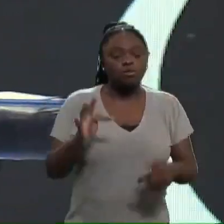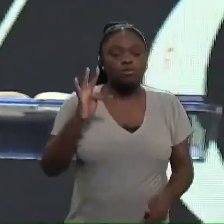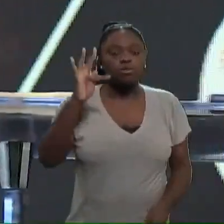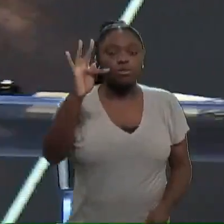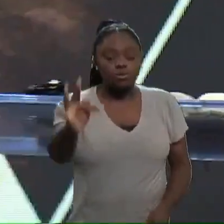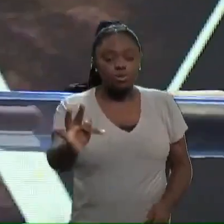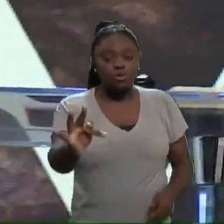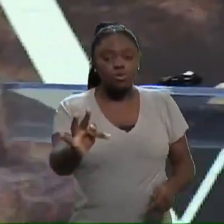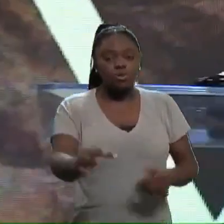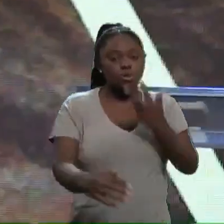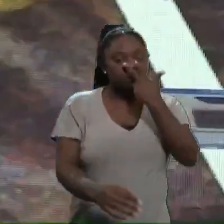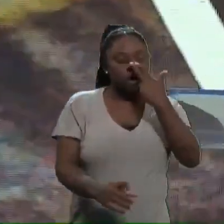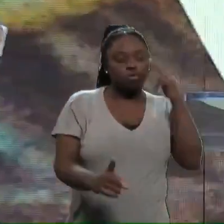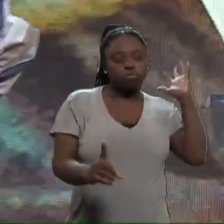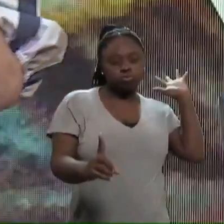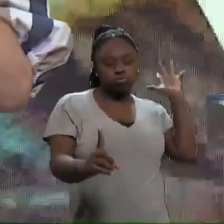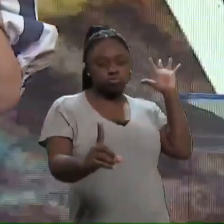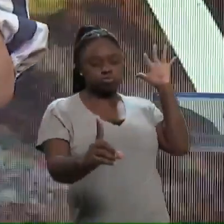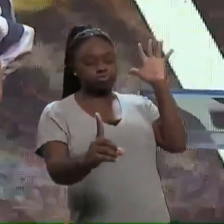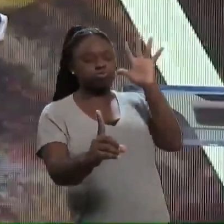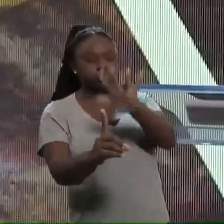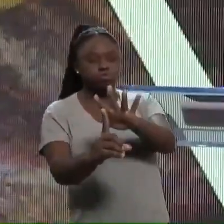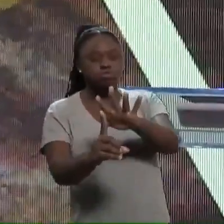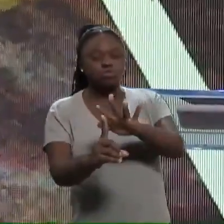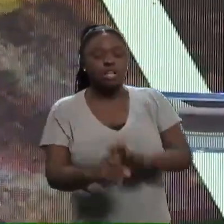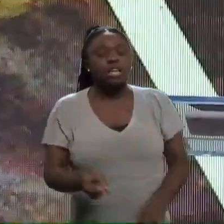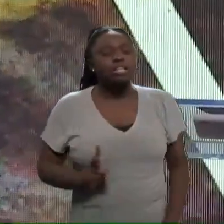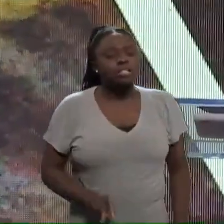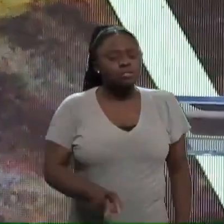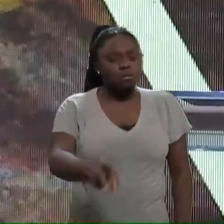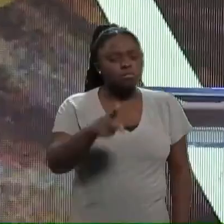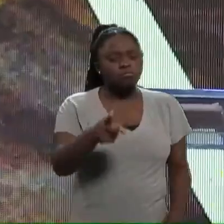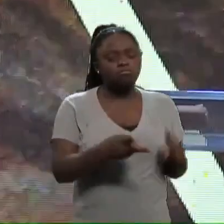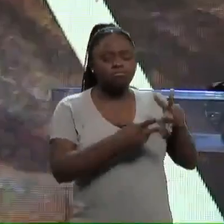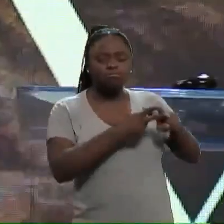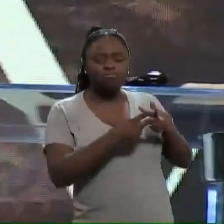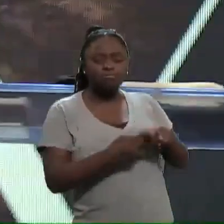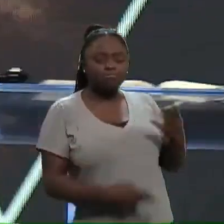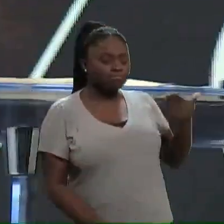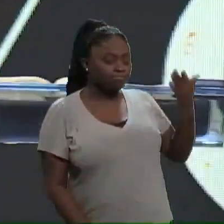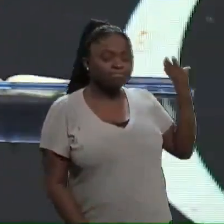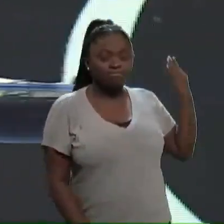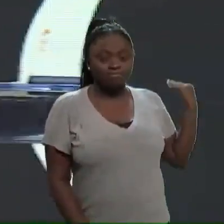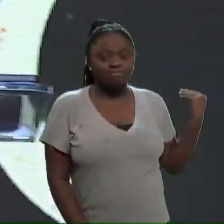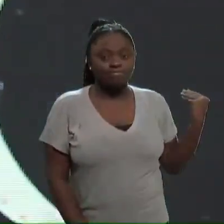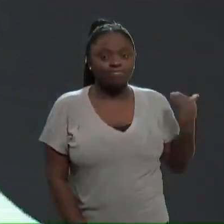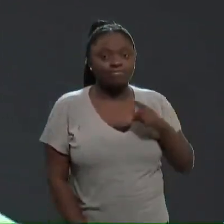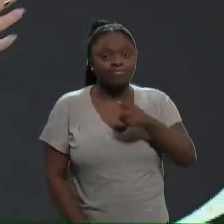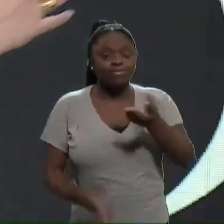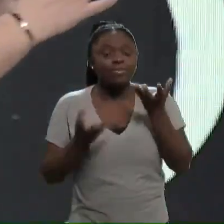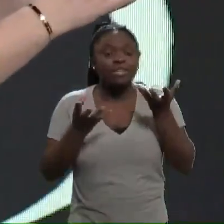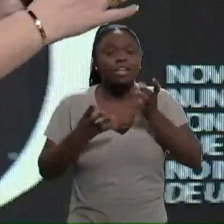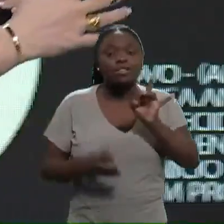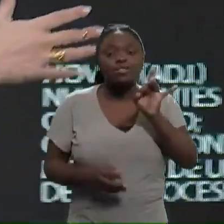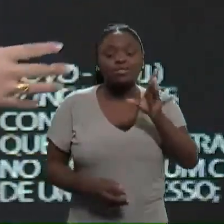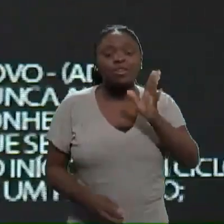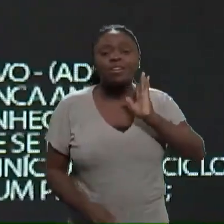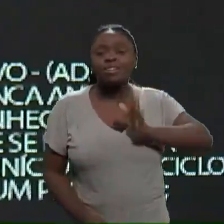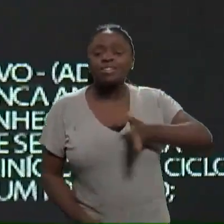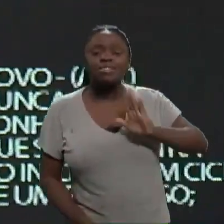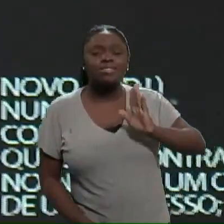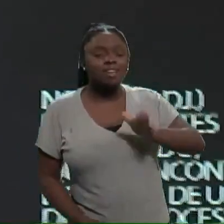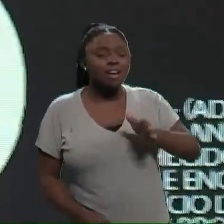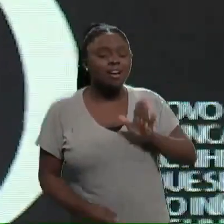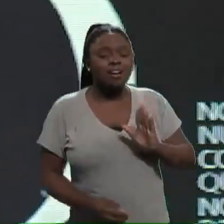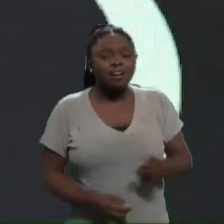futuro. Todas as vezes que você se prende ao passado, você quer ficar naquilo que já é um